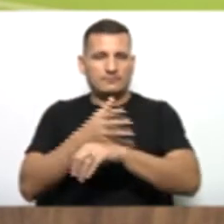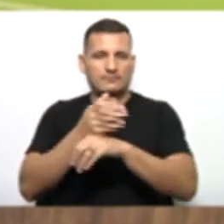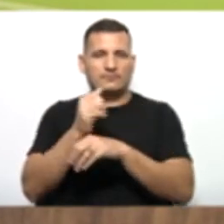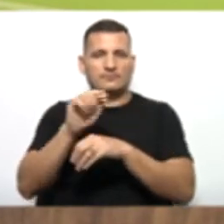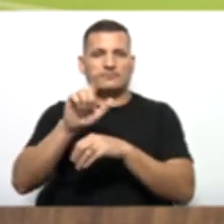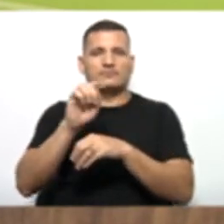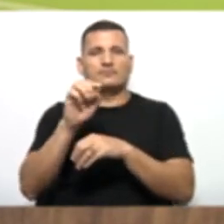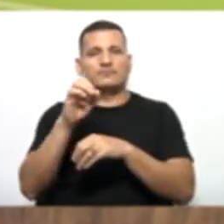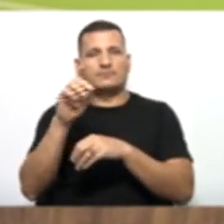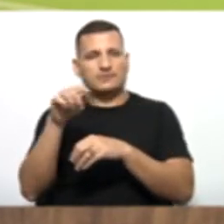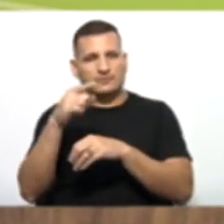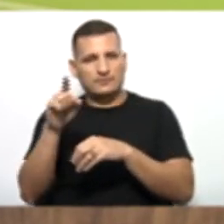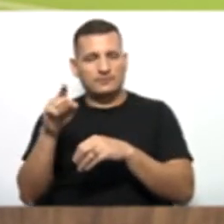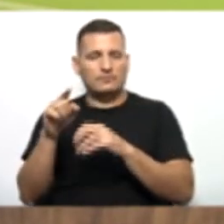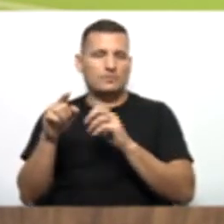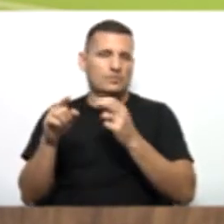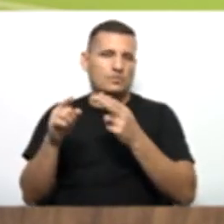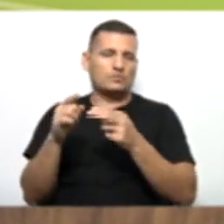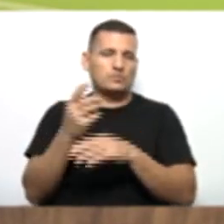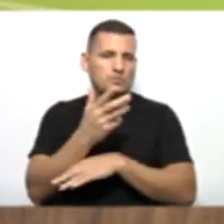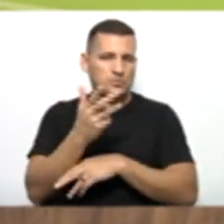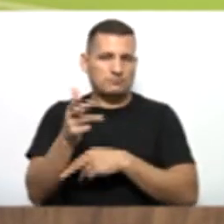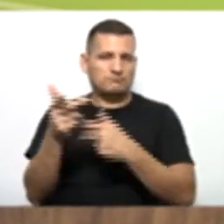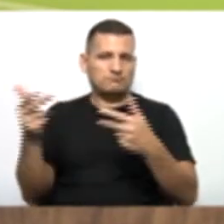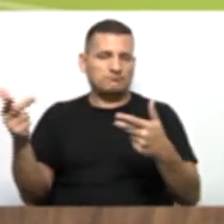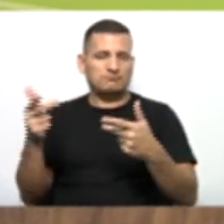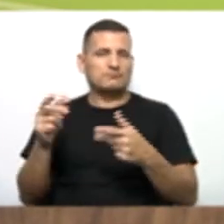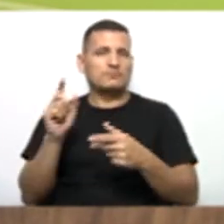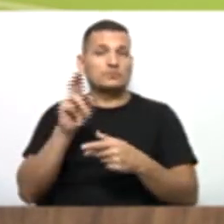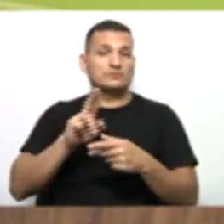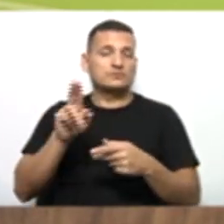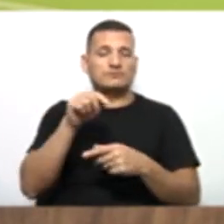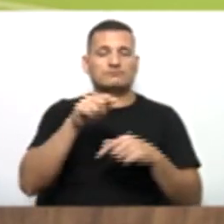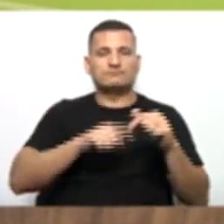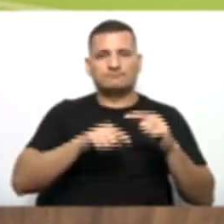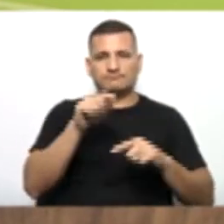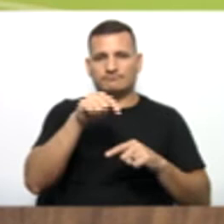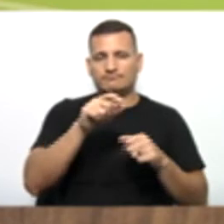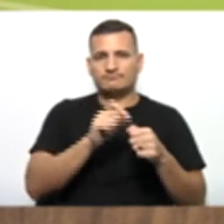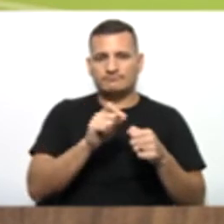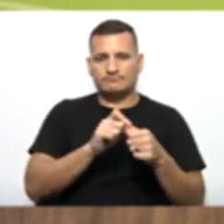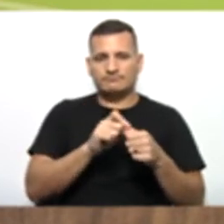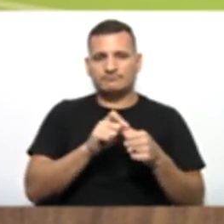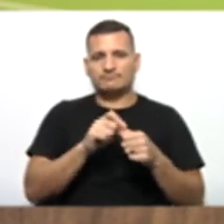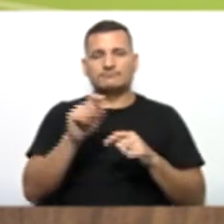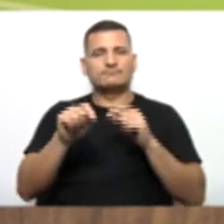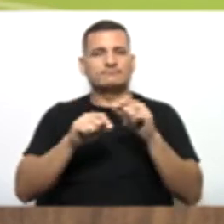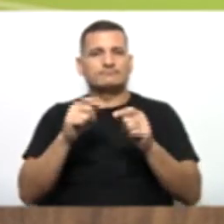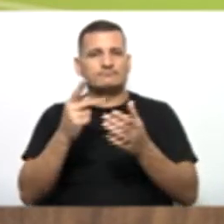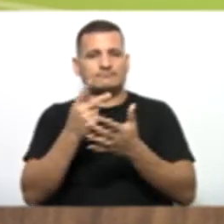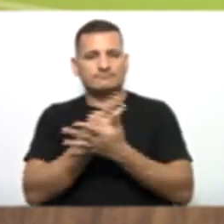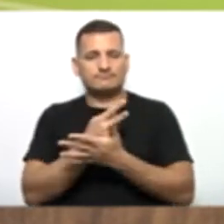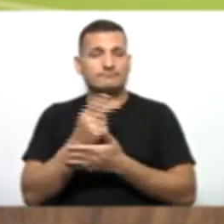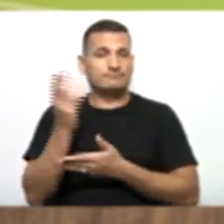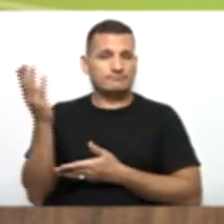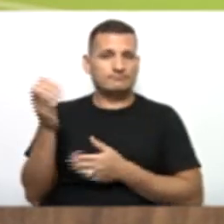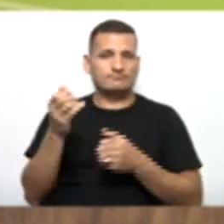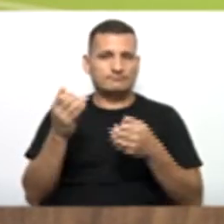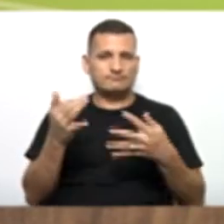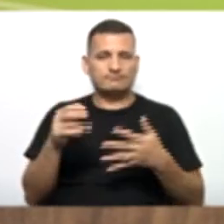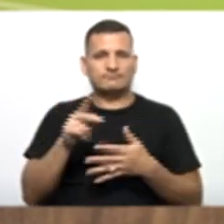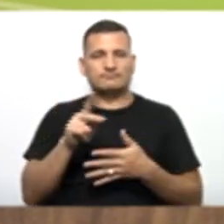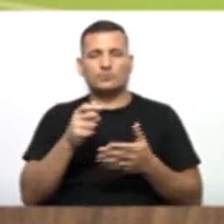elemento natural que é utilizado para a produção daquele produto. O que acontece, como o professor está falando no caso